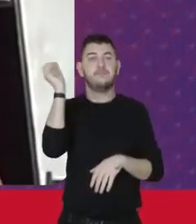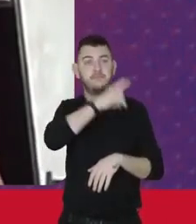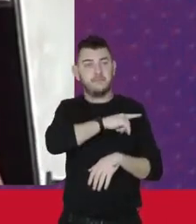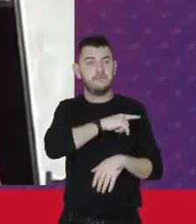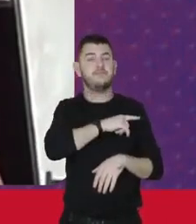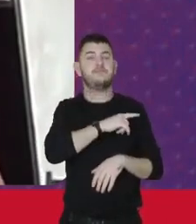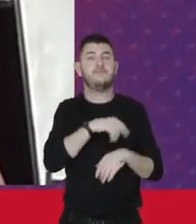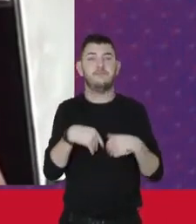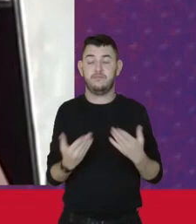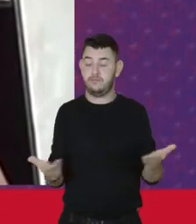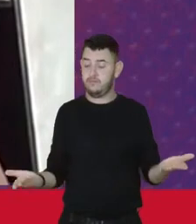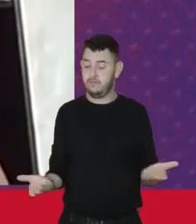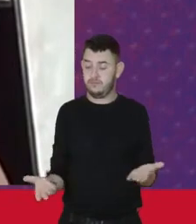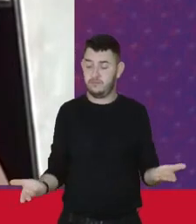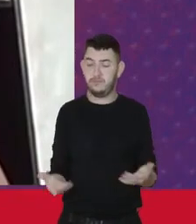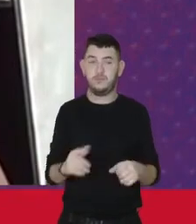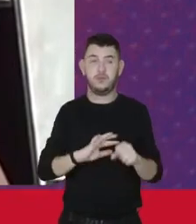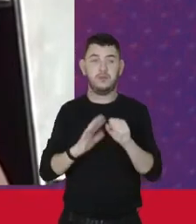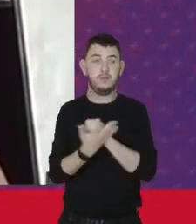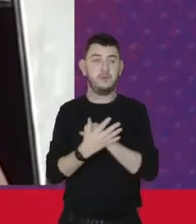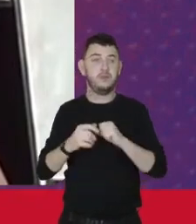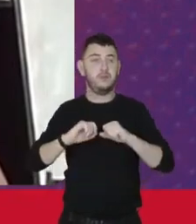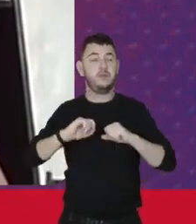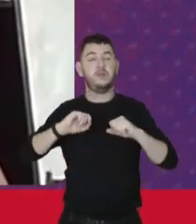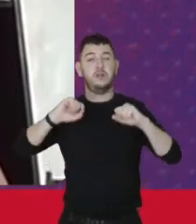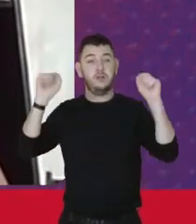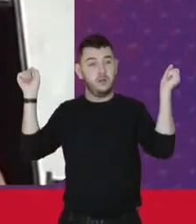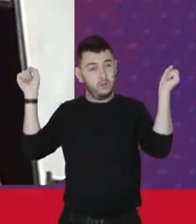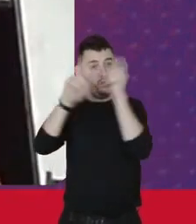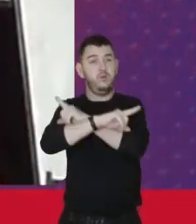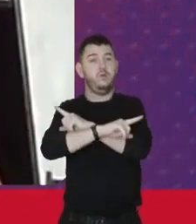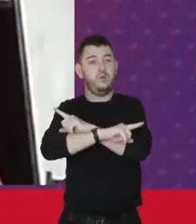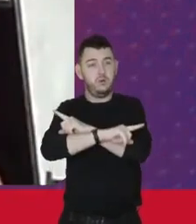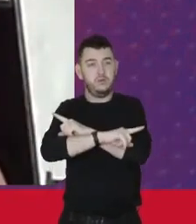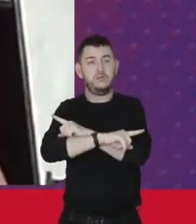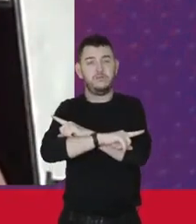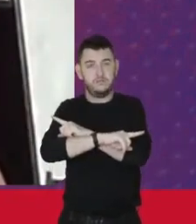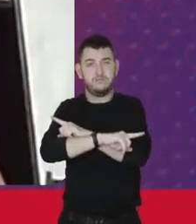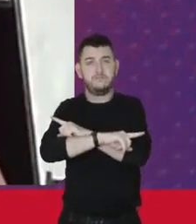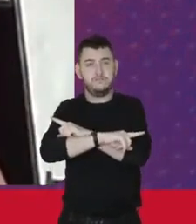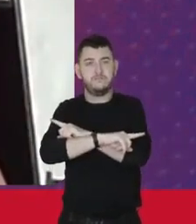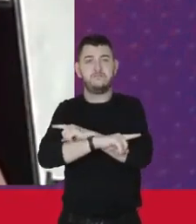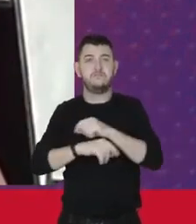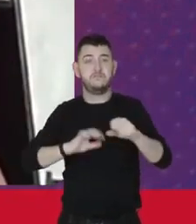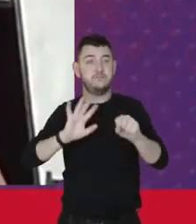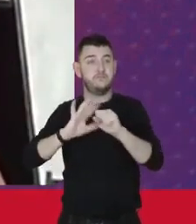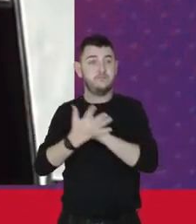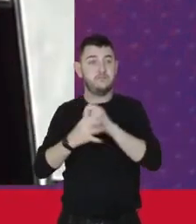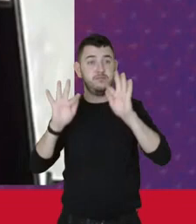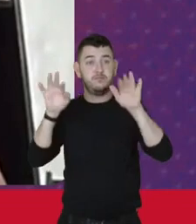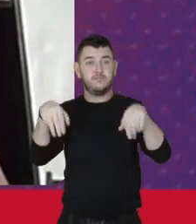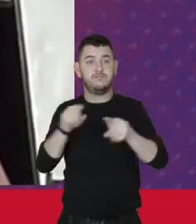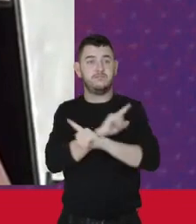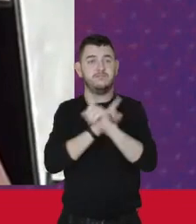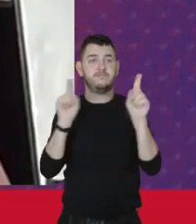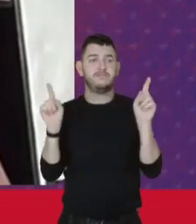complicado. E agora, então, com essa pandemia, que está mais complicado ainda. Porque a pandemia ainda não acabou, né?